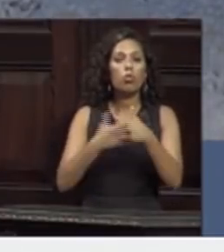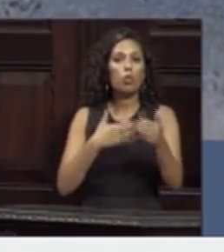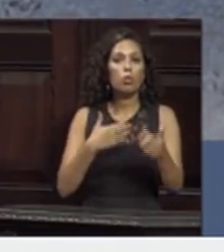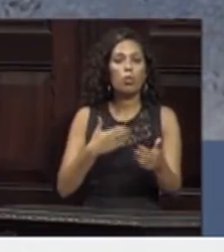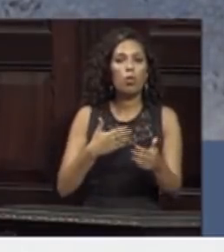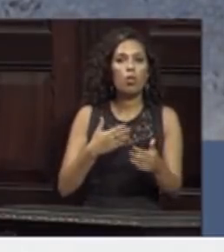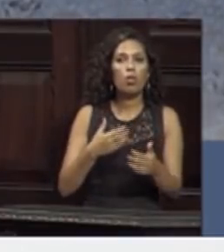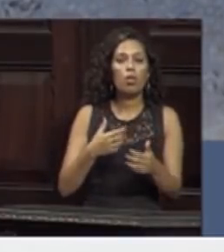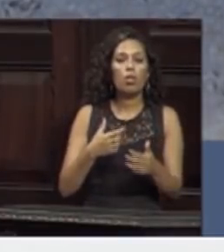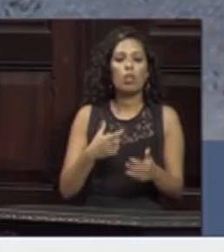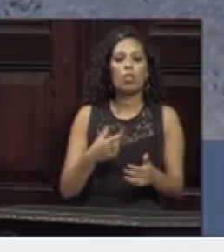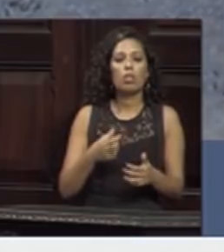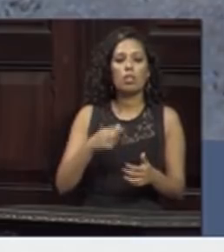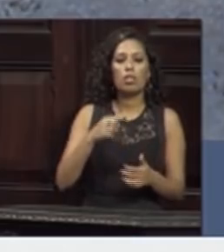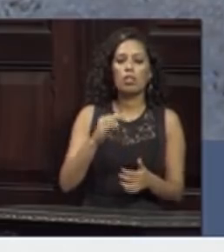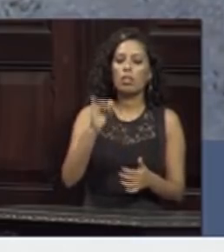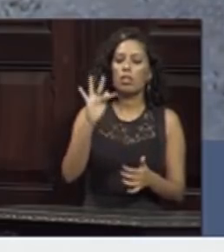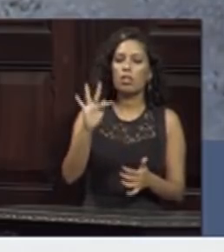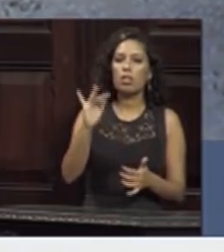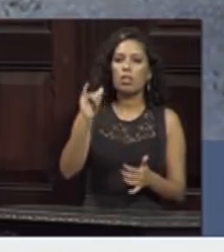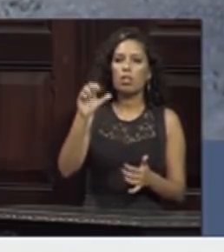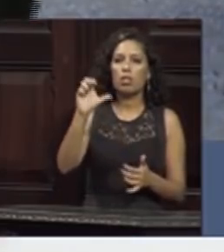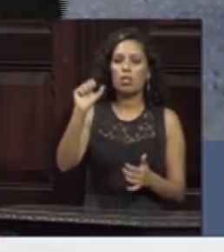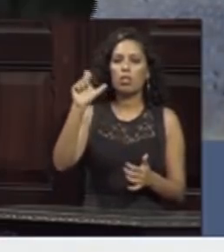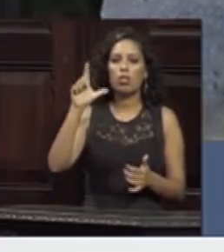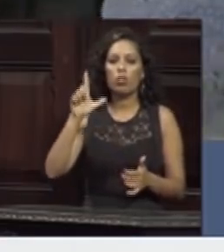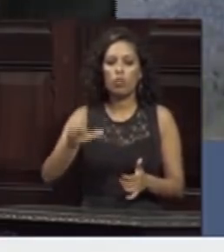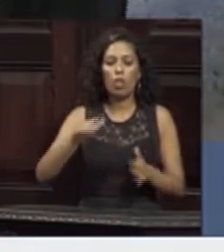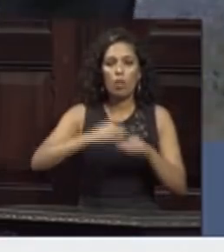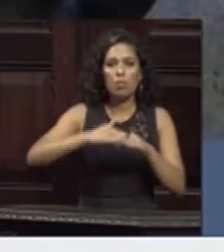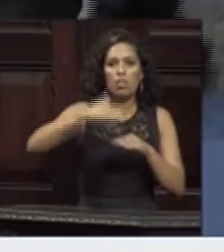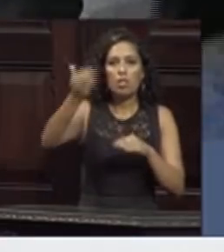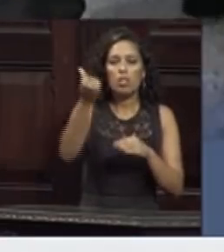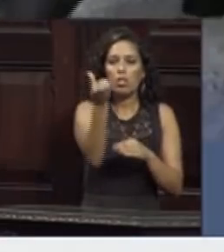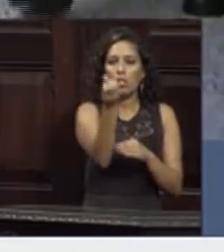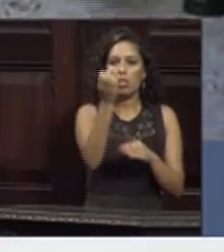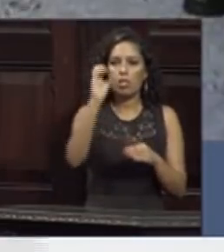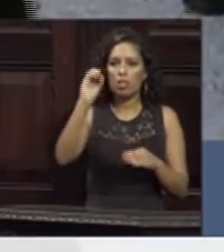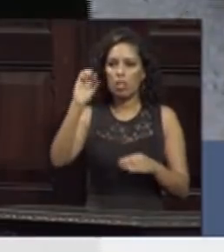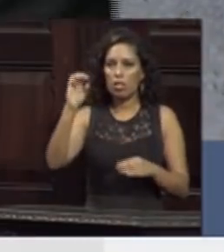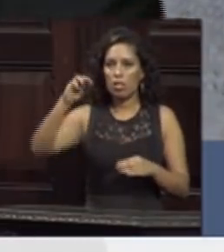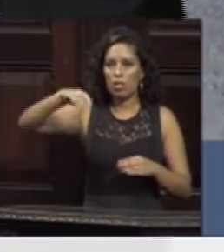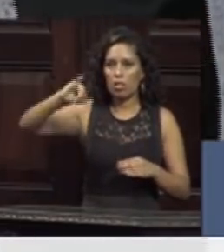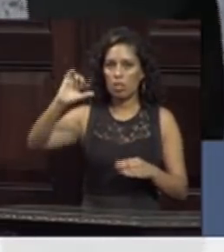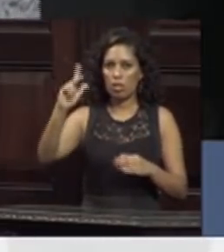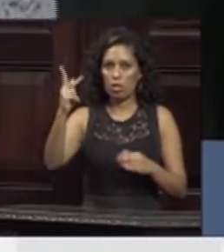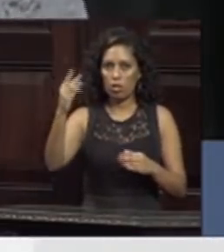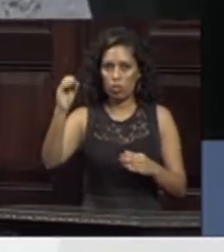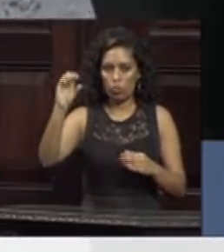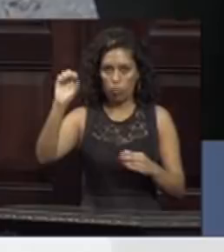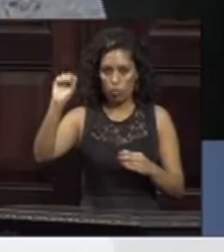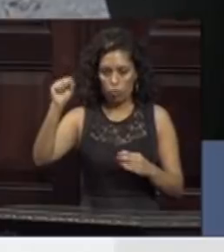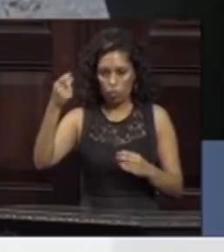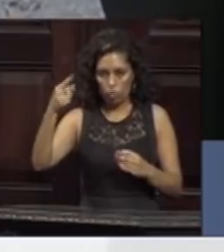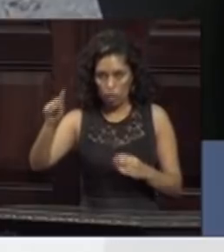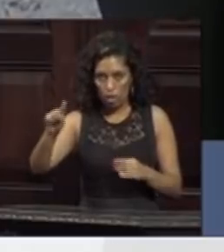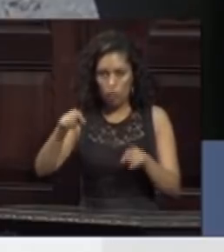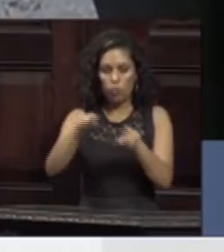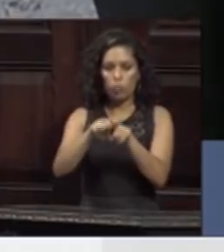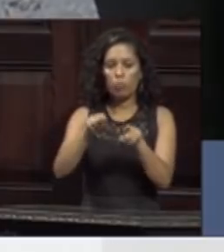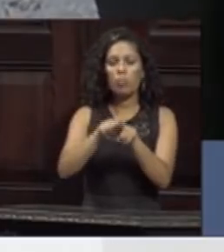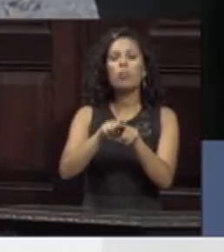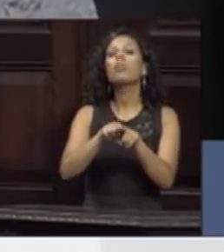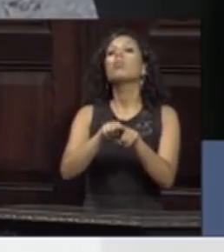600 milhões, 200 milhões de UFIR tem que ser por projeto de lei. Então, não tenho dúvida,